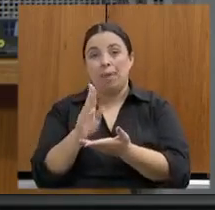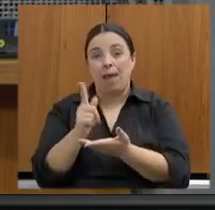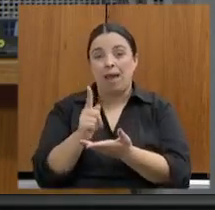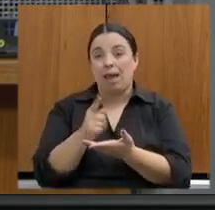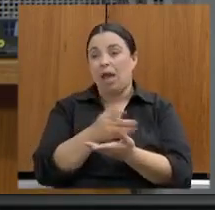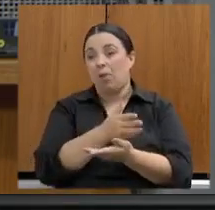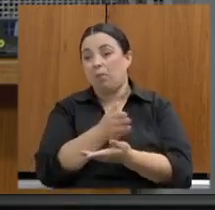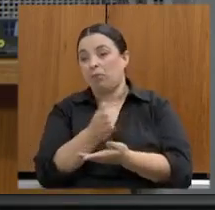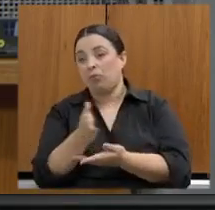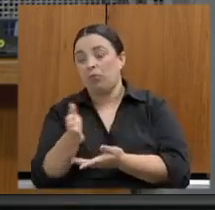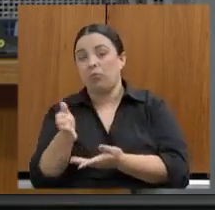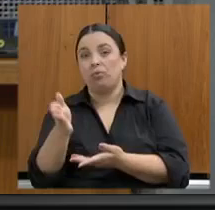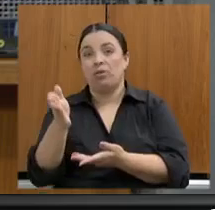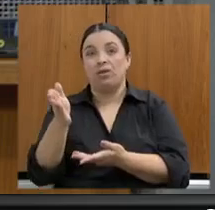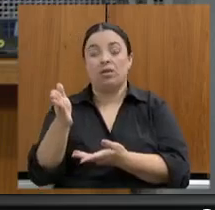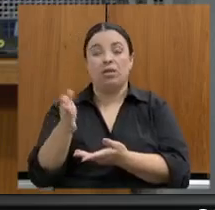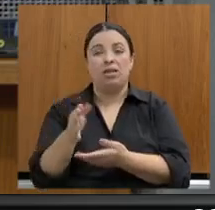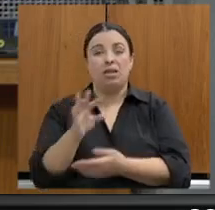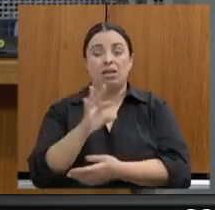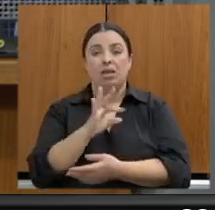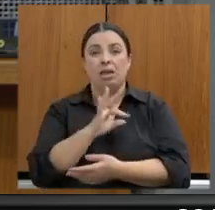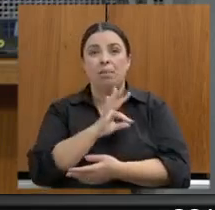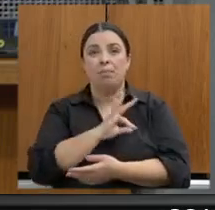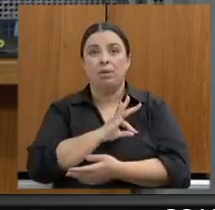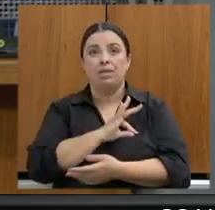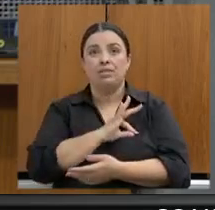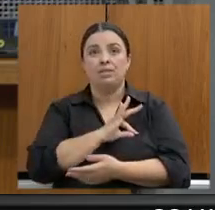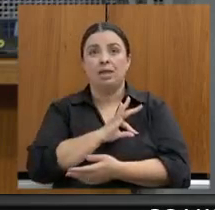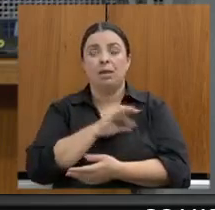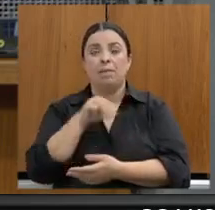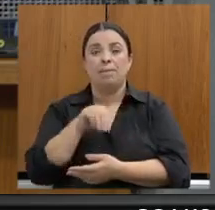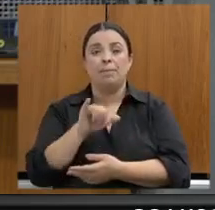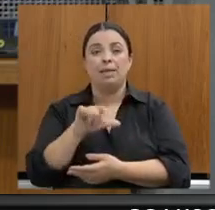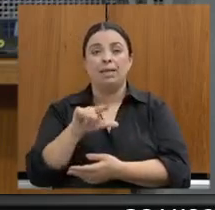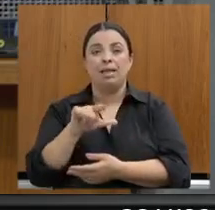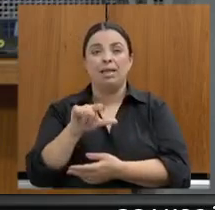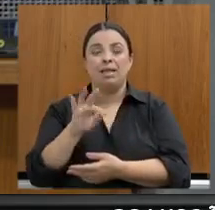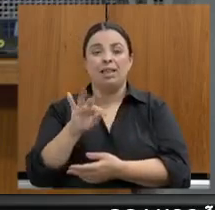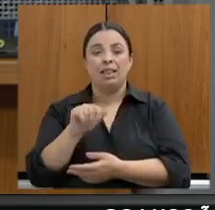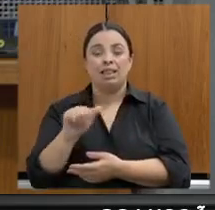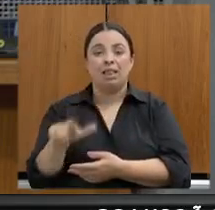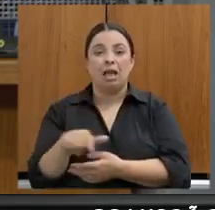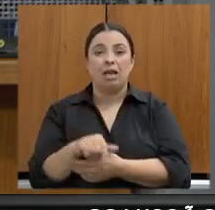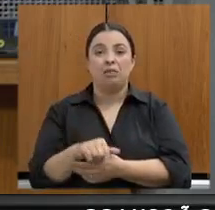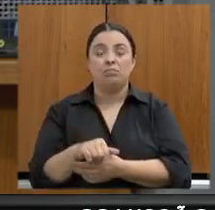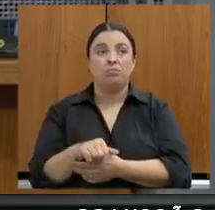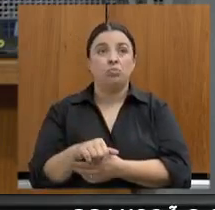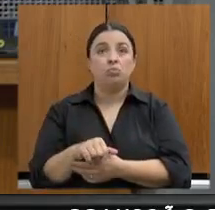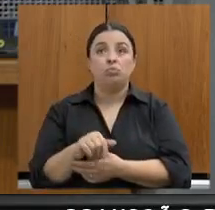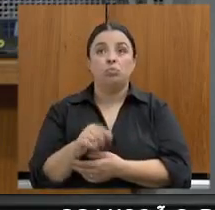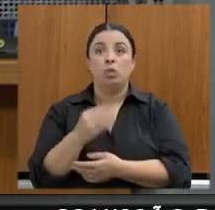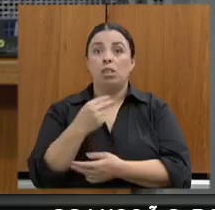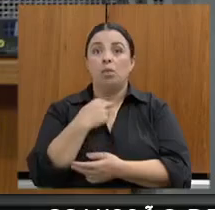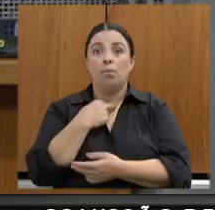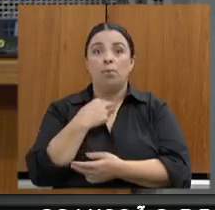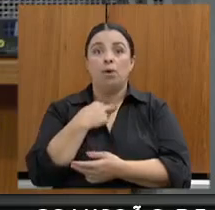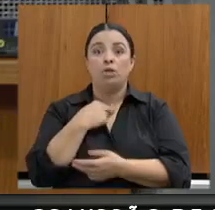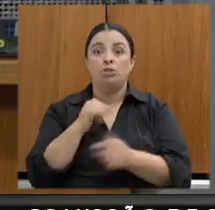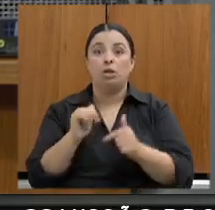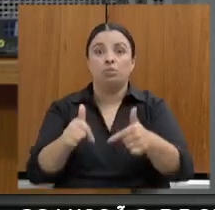e que a nossa Polícia Militar não tem de alguma forma autorização para